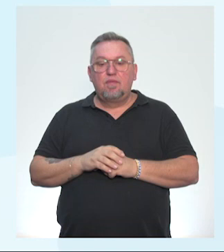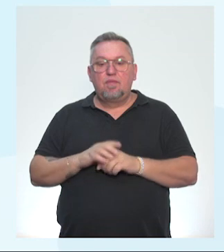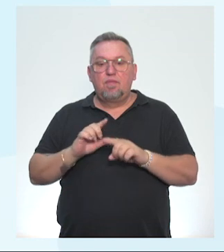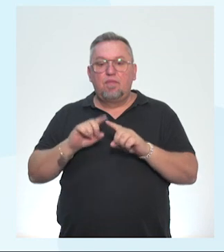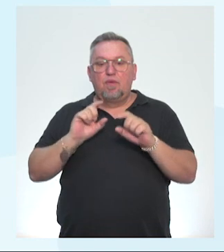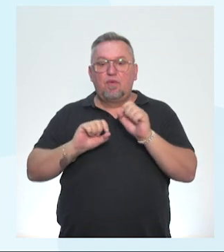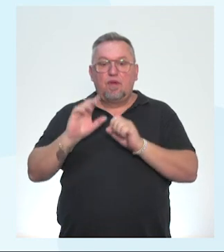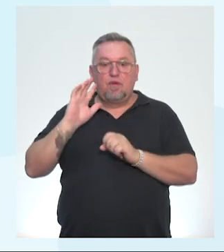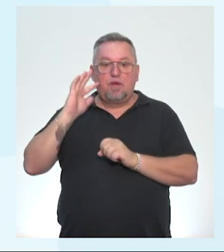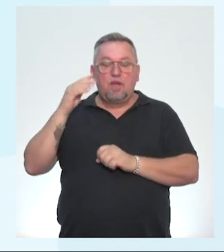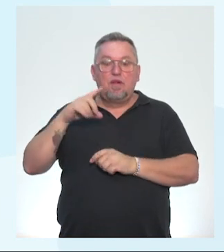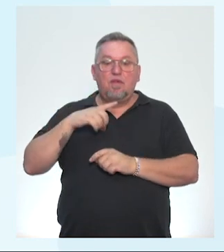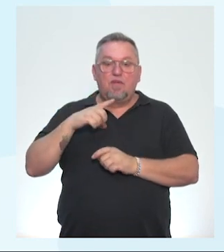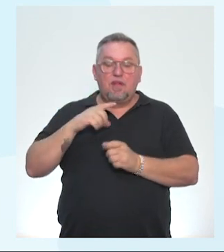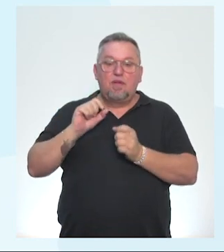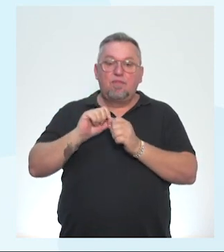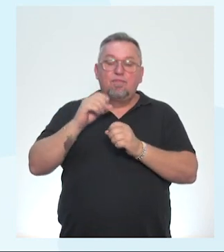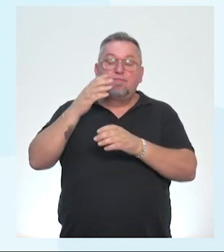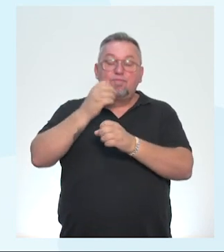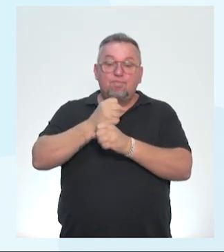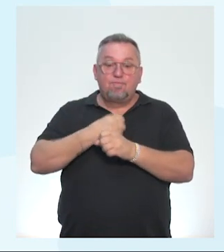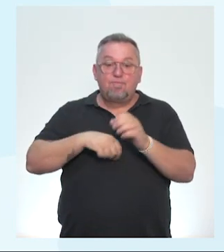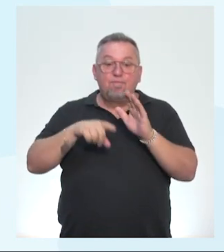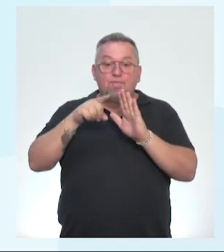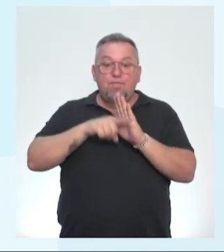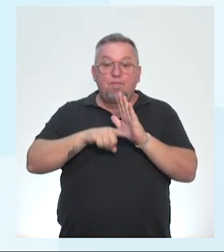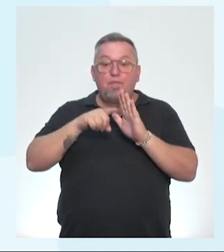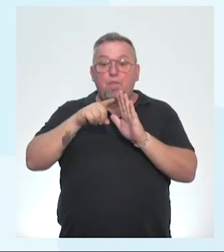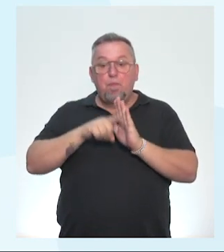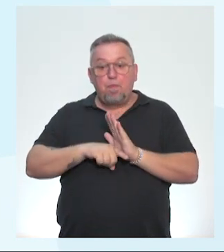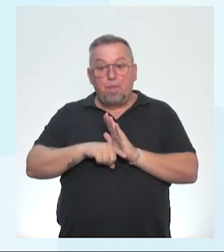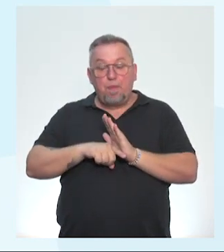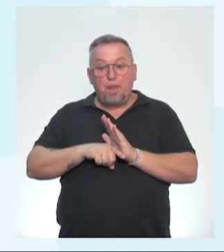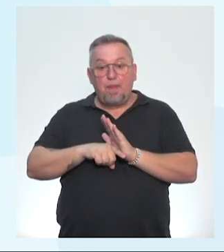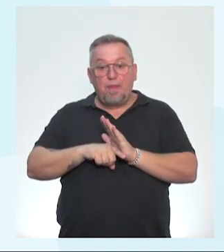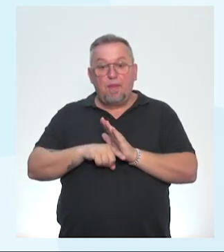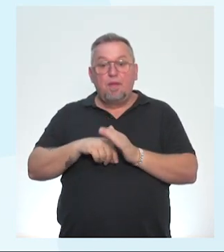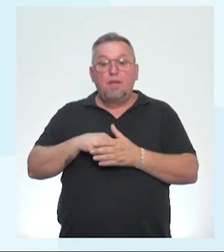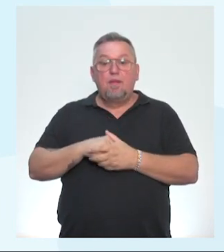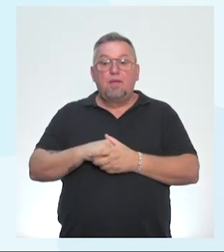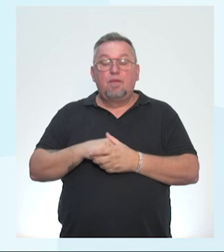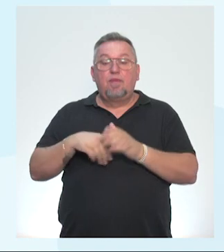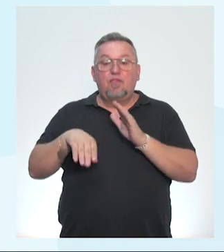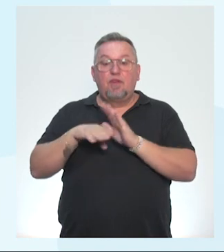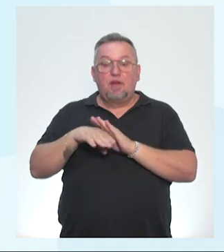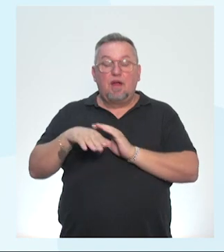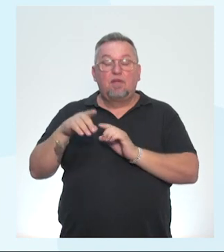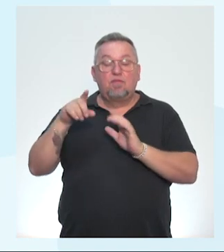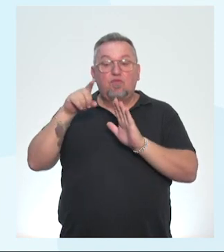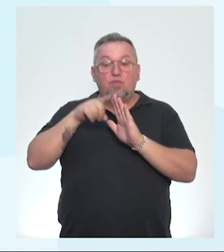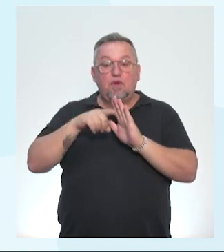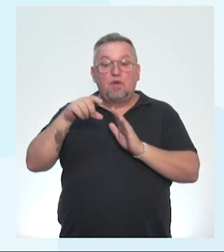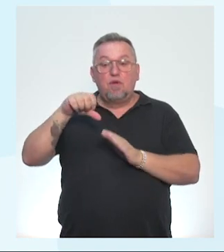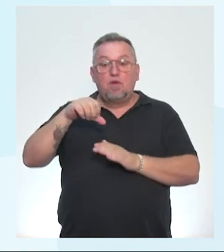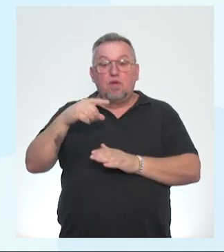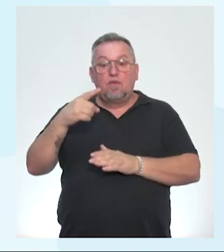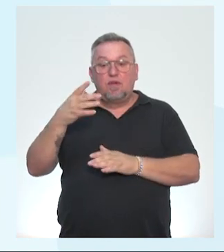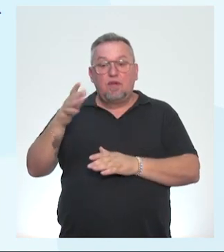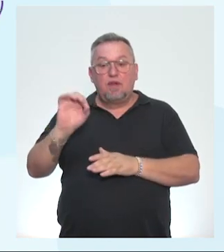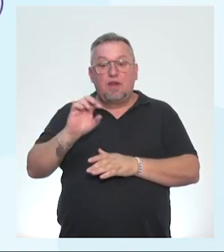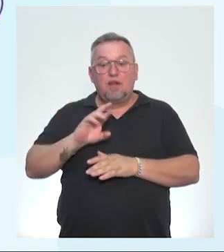aí o que a gente tem que fazer? A gente está calculando 35% de 1.400, 490, e aí faz a subtração e chegamos aí